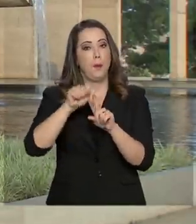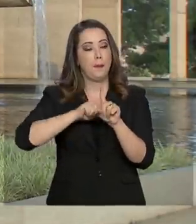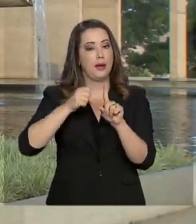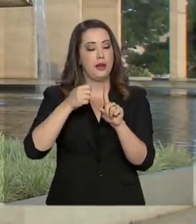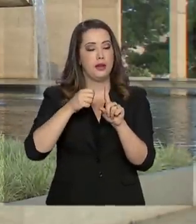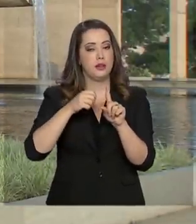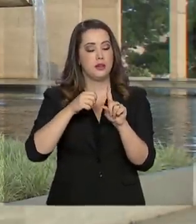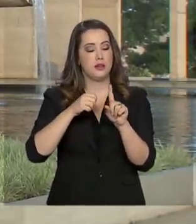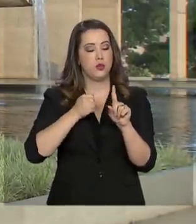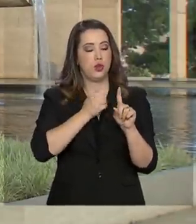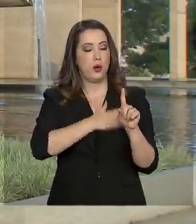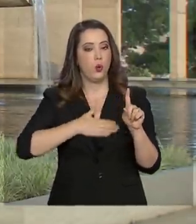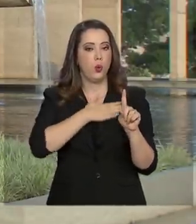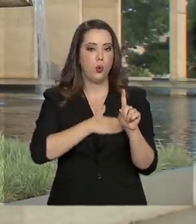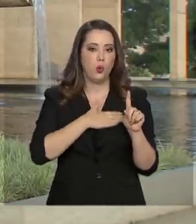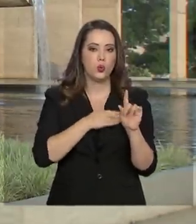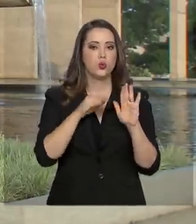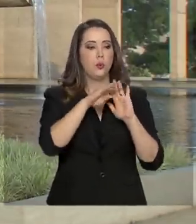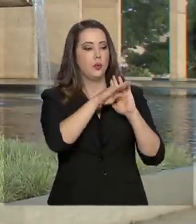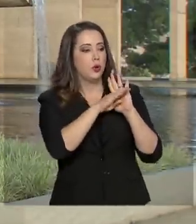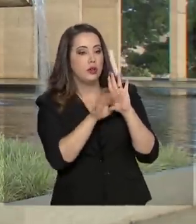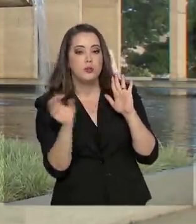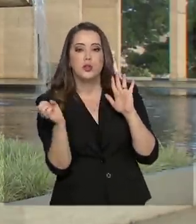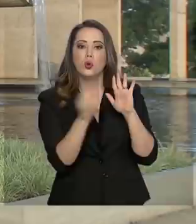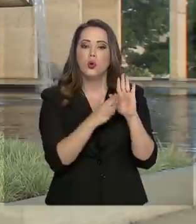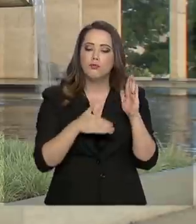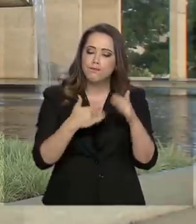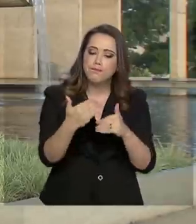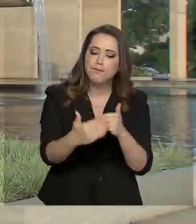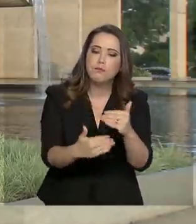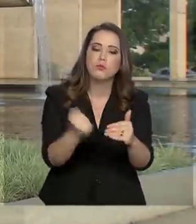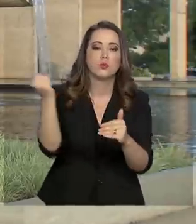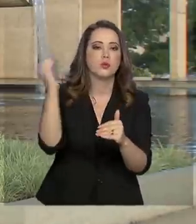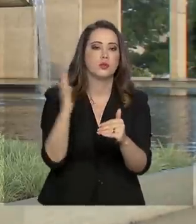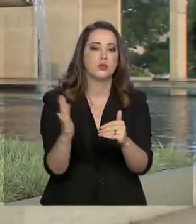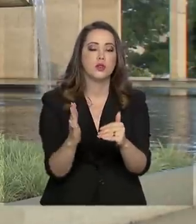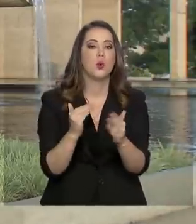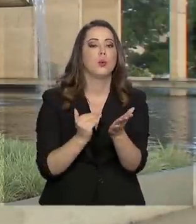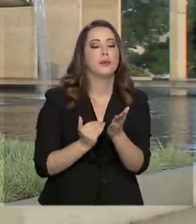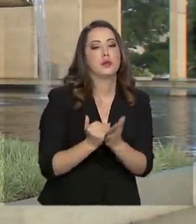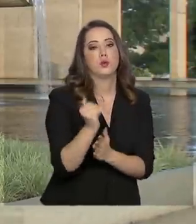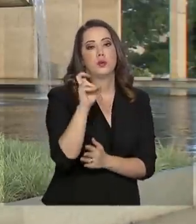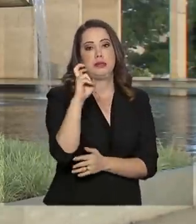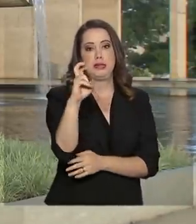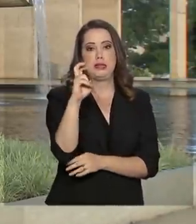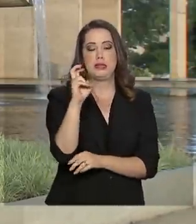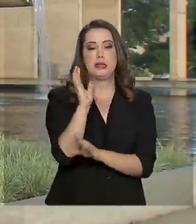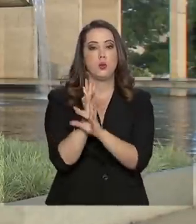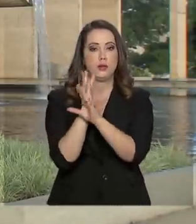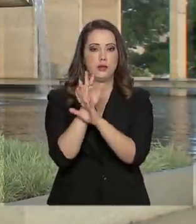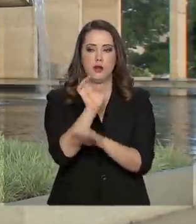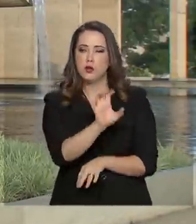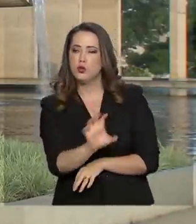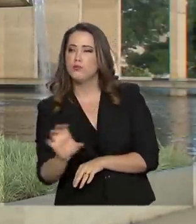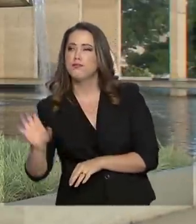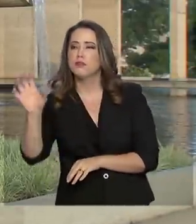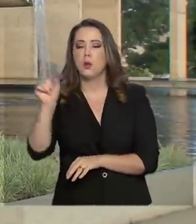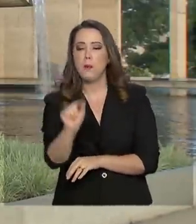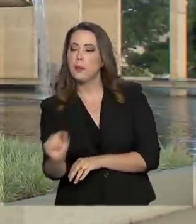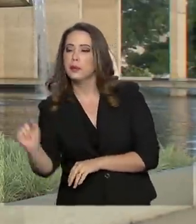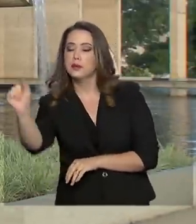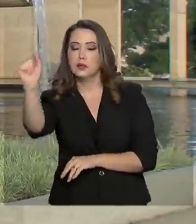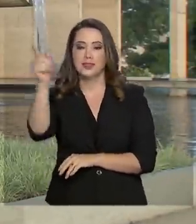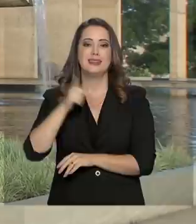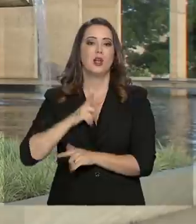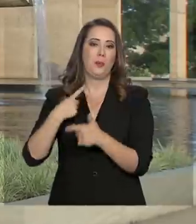o programa em frente brasil o projeto piloto foi implantado em cinco cidades com altos índices de criminalidade